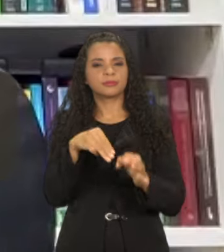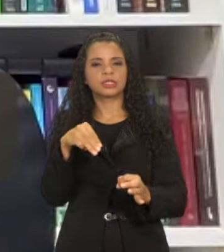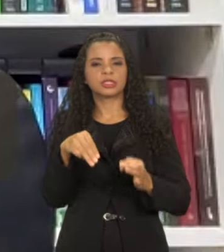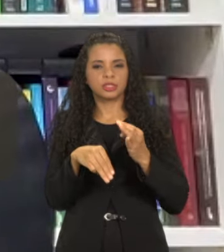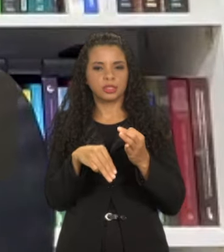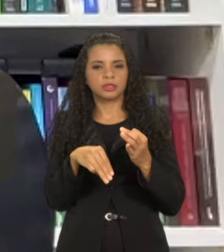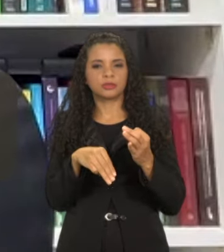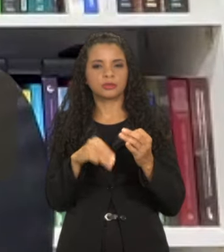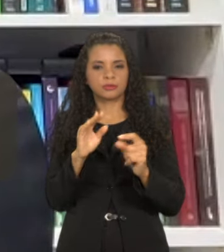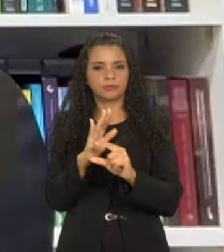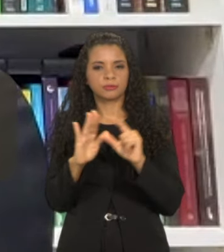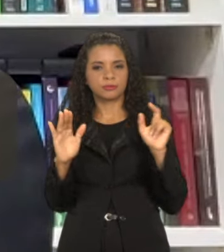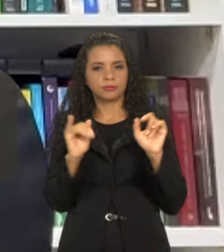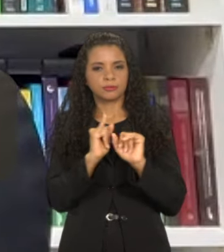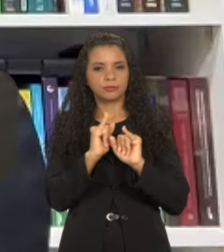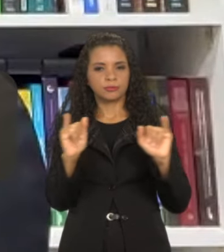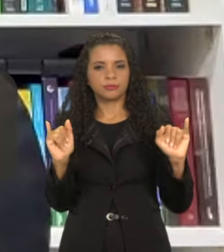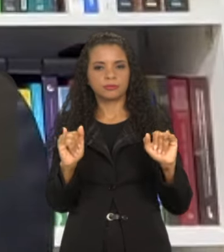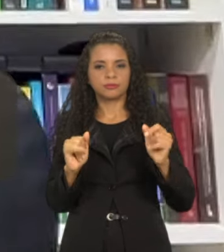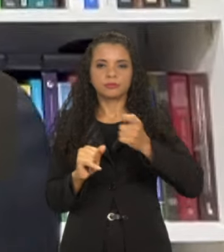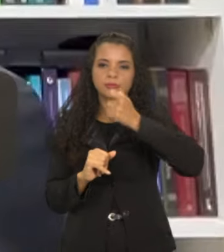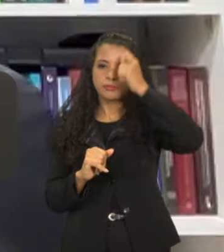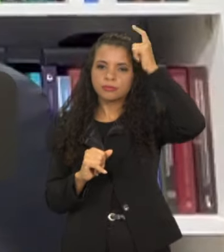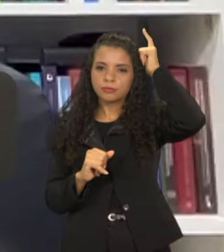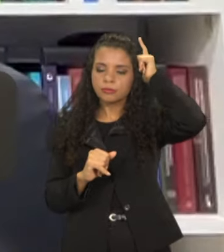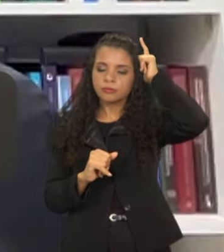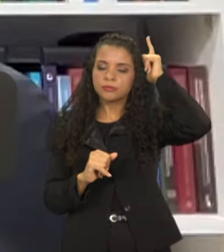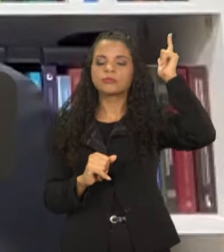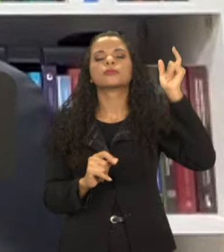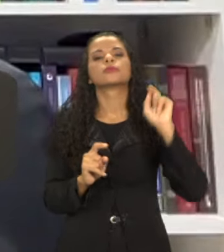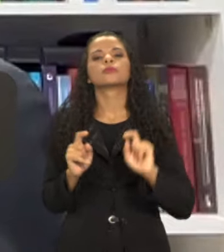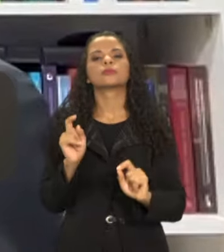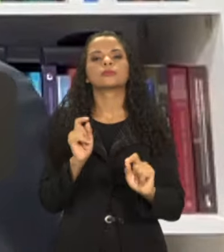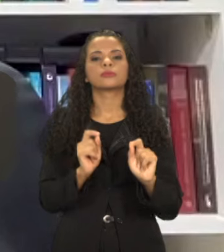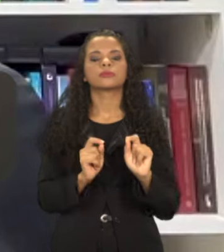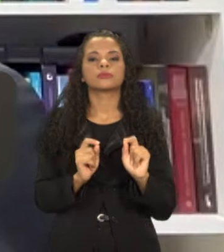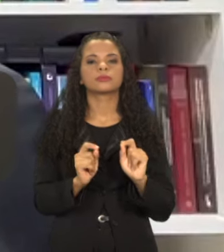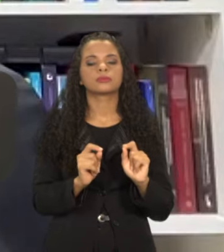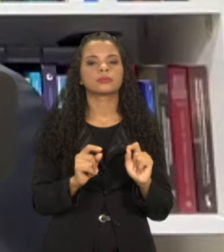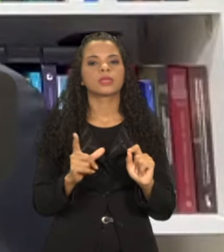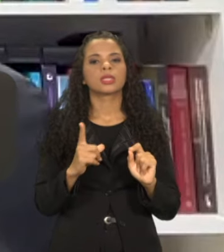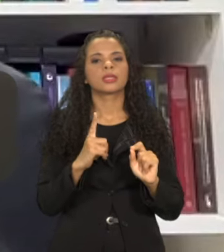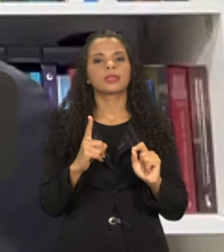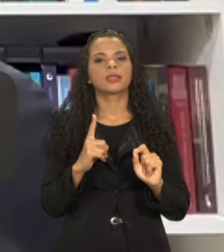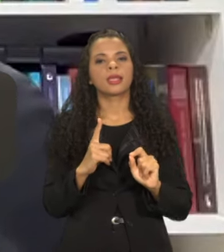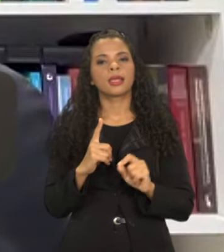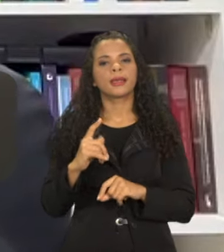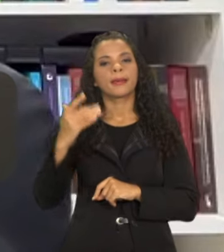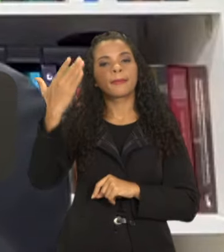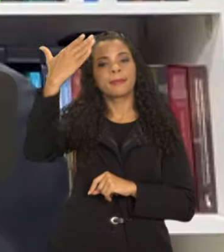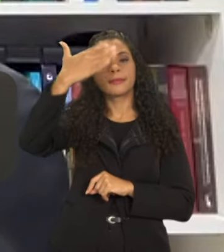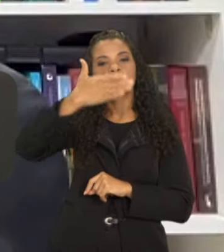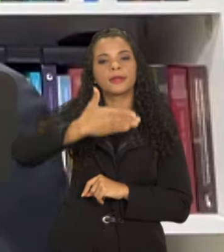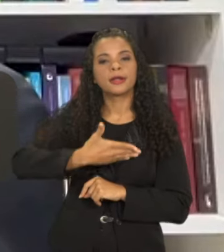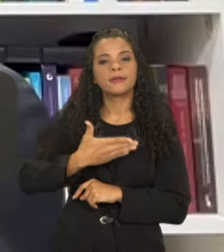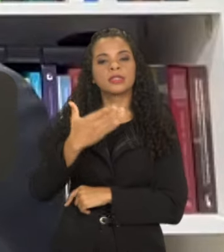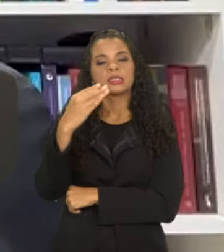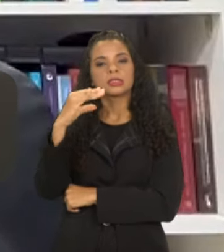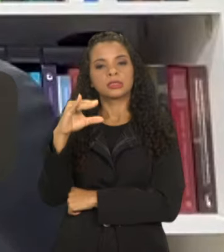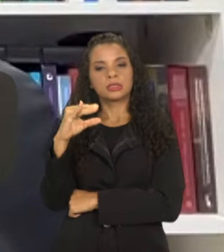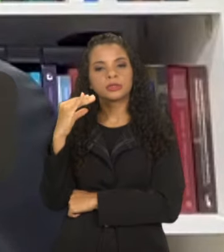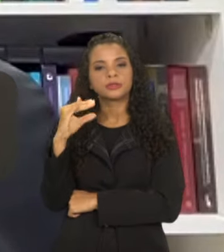voto que proferiu aqui no Tribunal Pleno, de que haja evidências científicas que venham